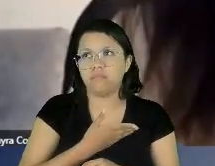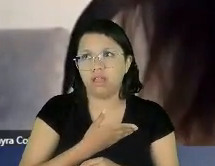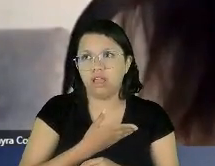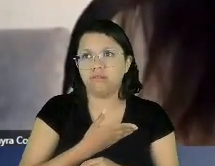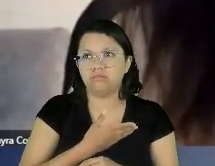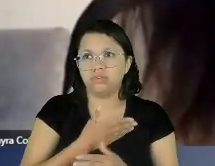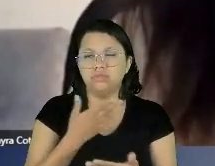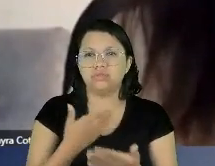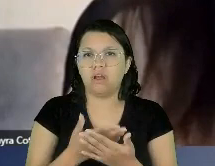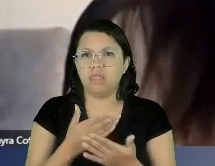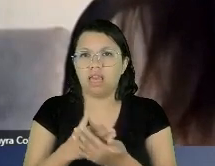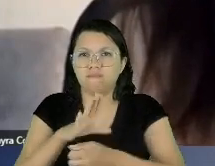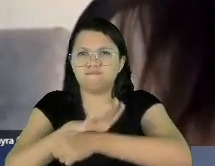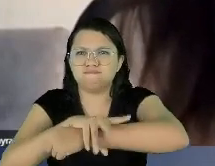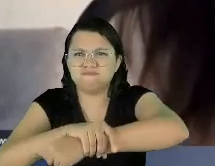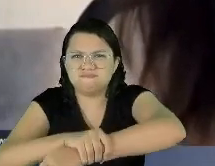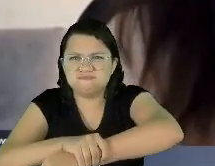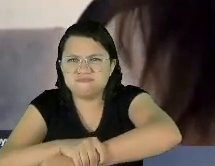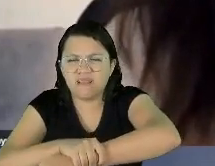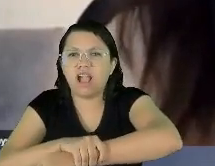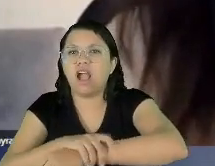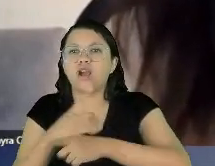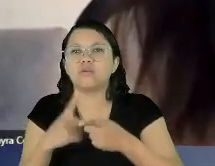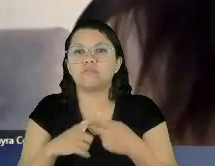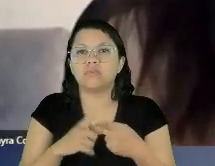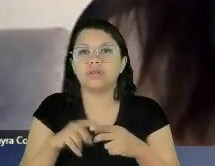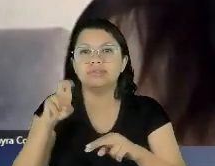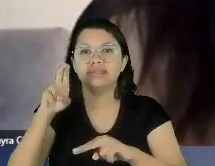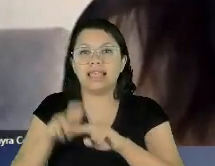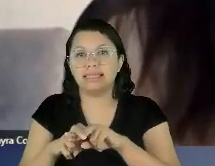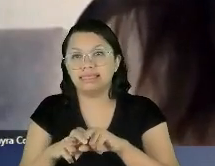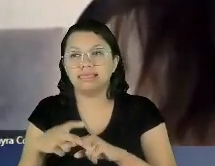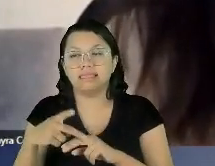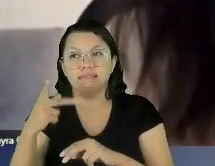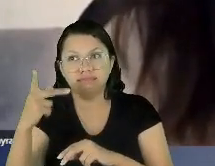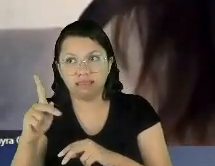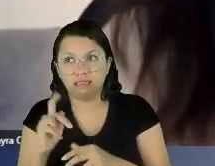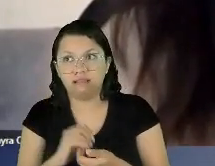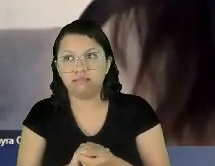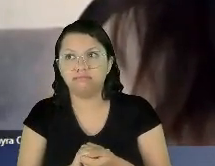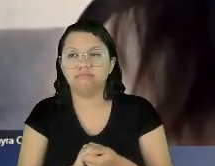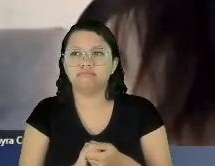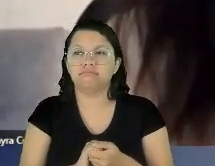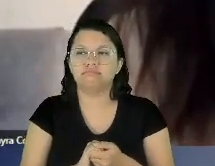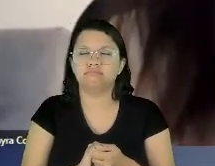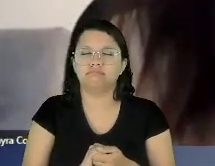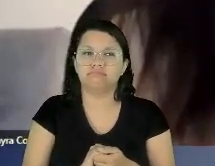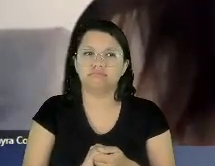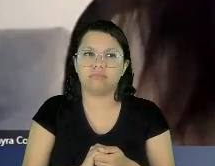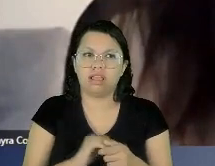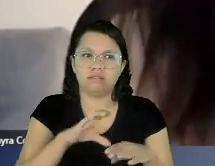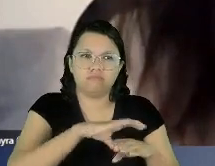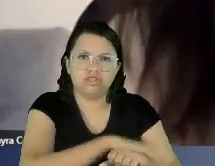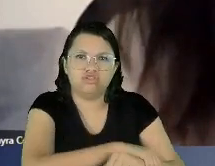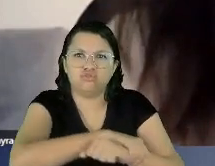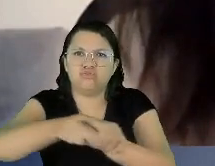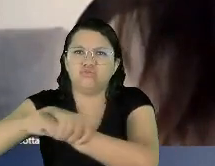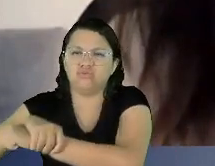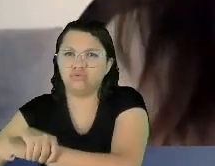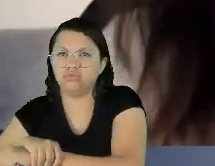foi um colega de classe que apertou o braço dela, porque ela tinha sentado num lugar dele. Ela